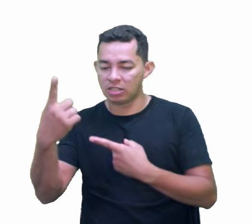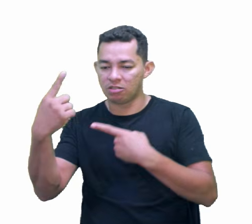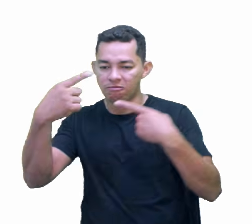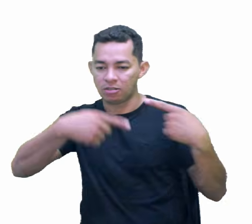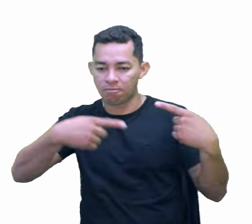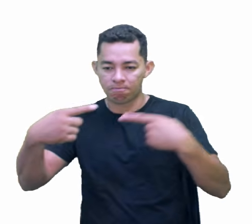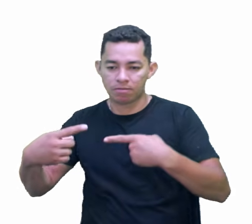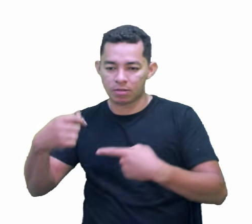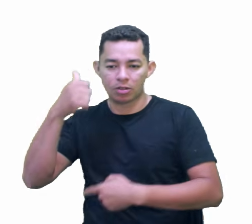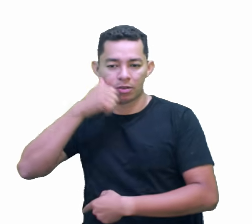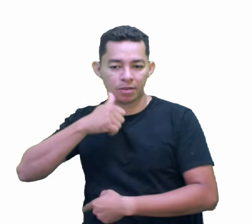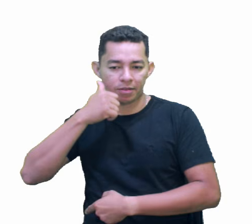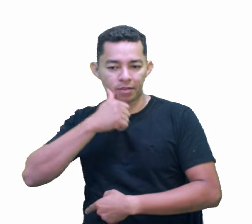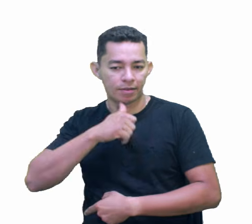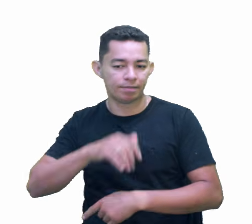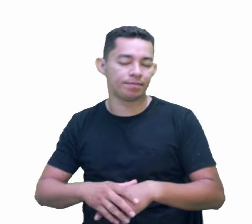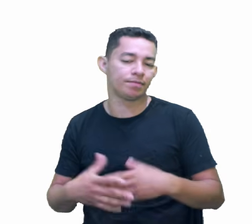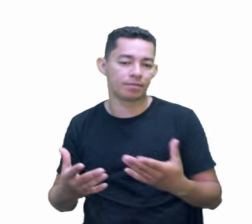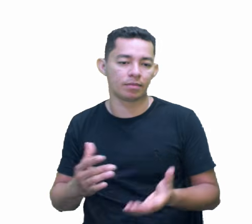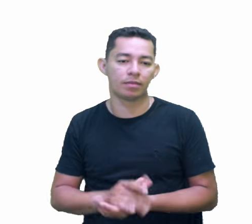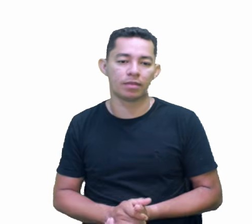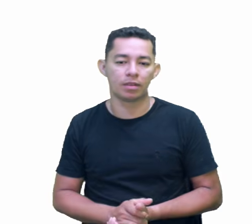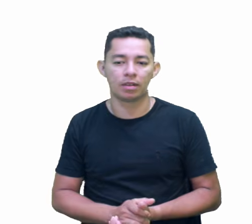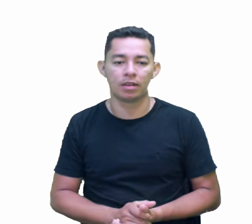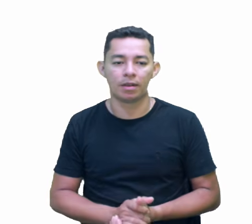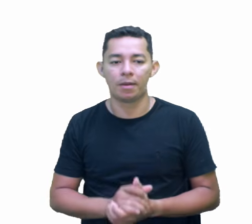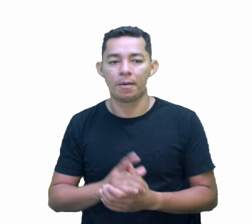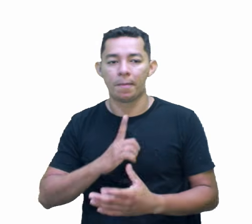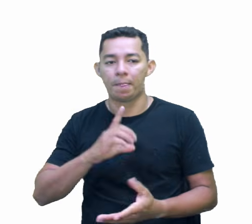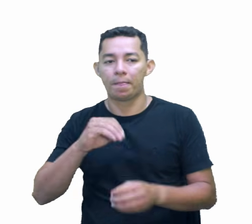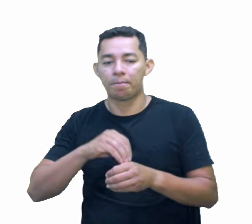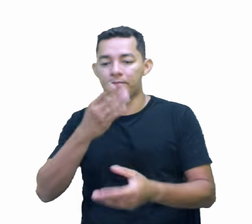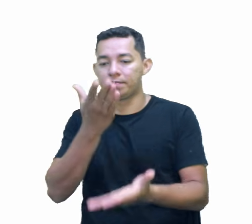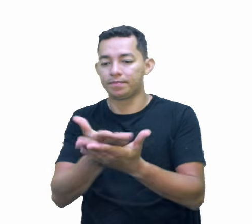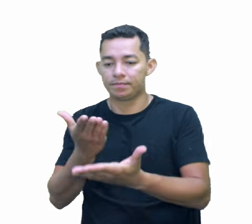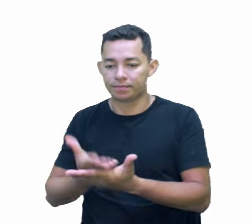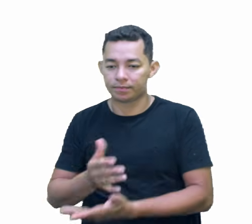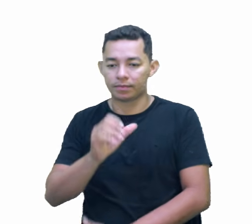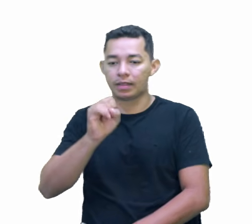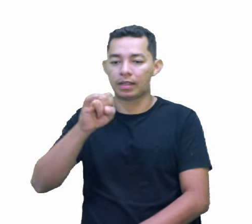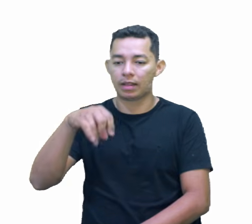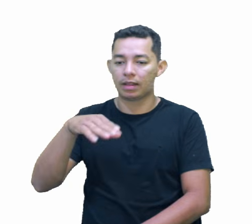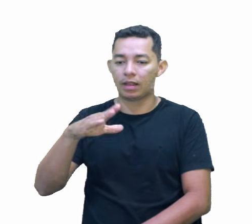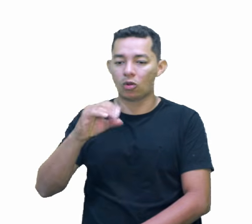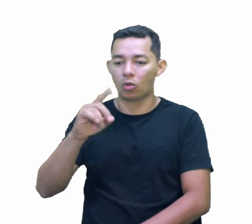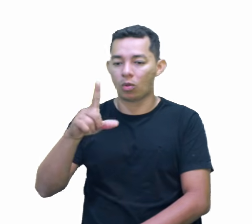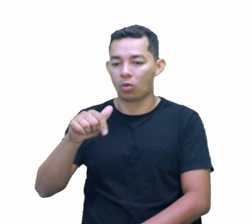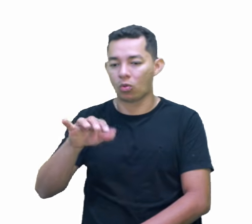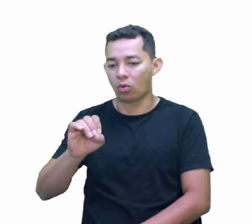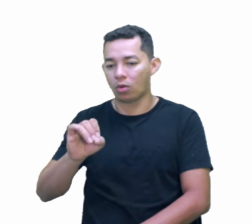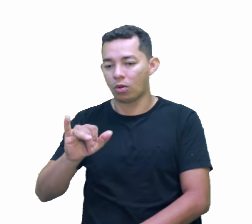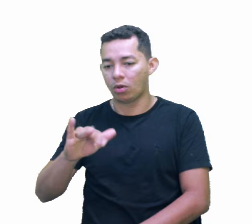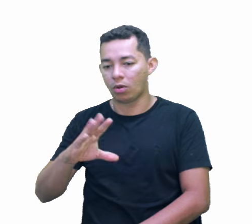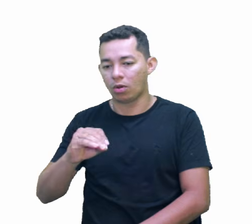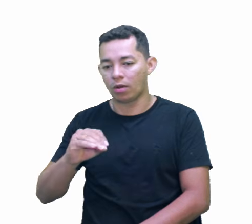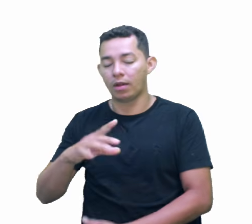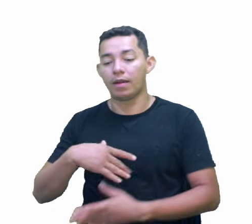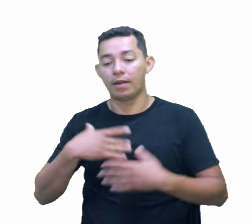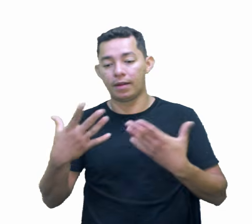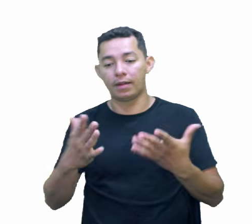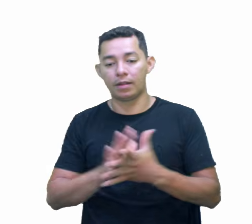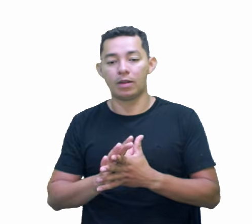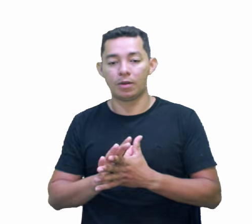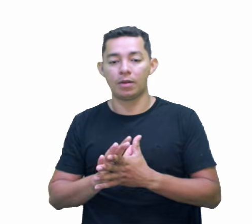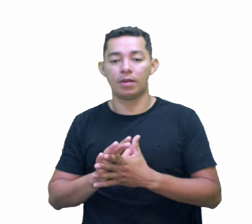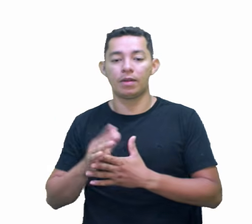São várias relações que vão se enquadrar dentro do estudo cinecológico. Né? Então fica claro, portanto,